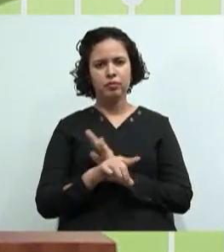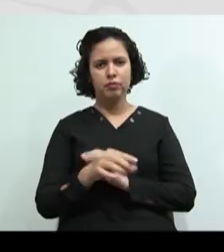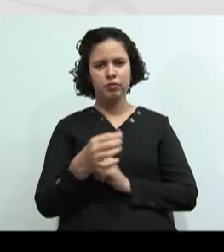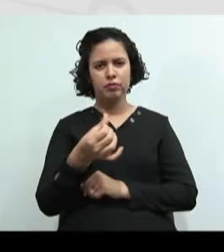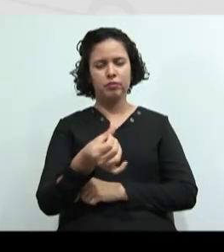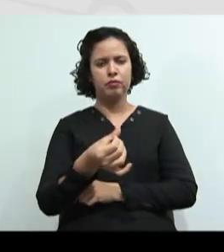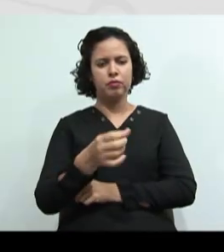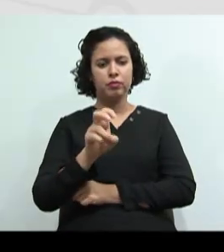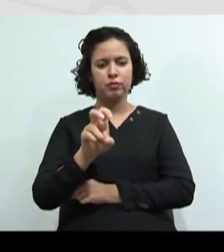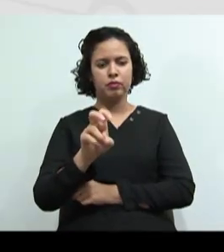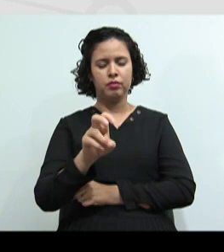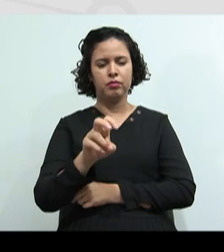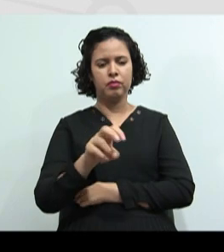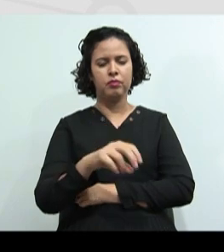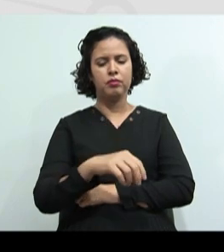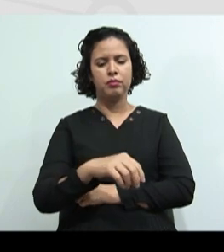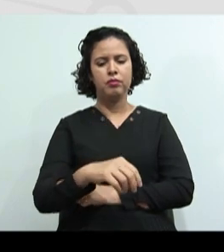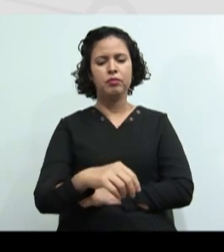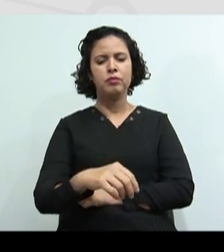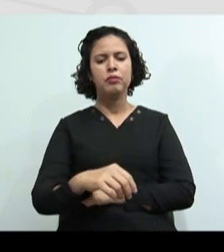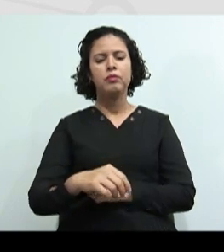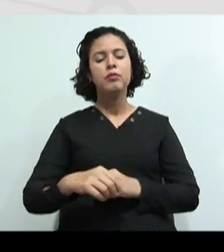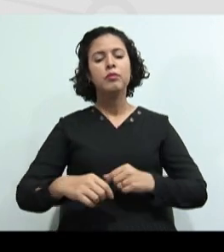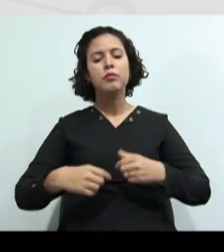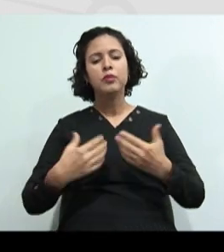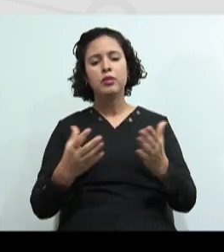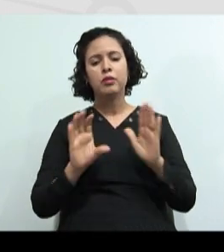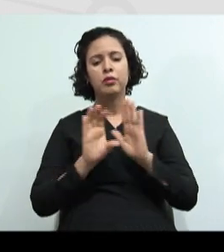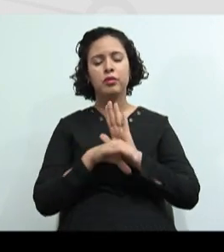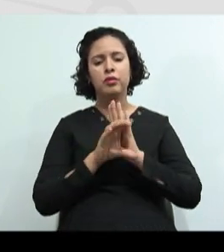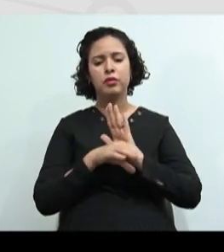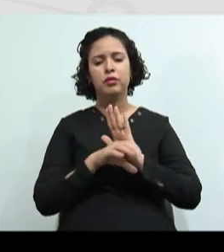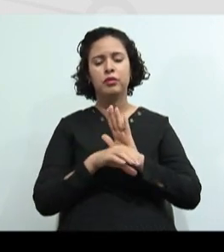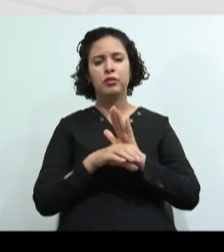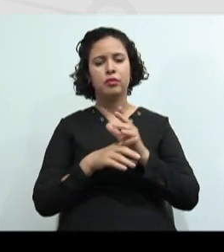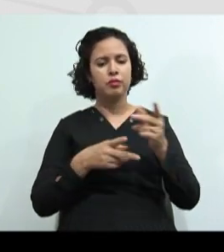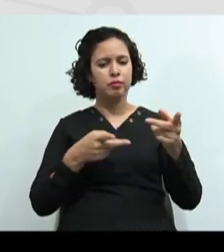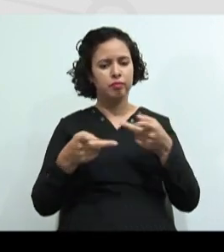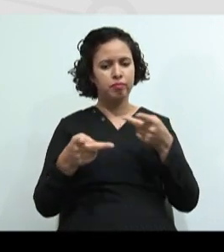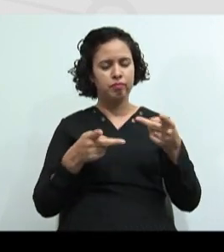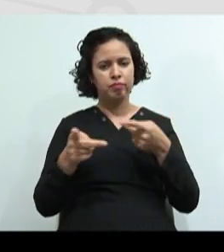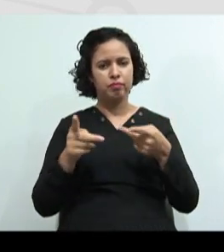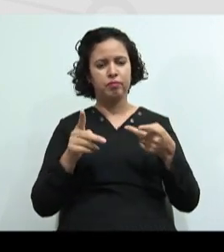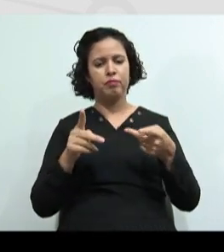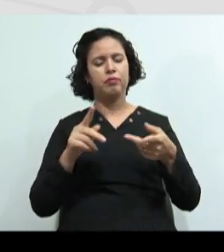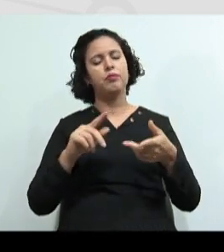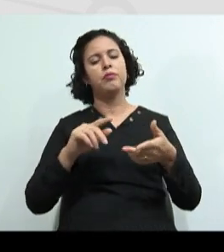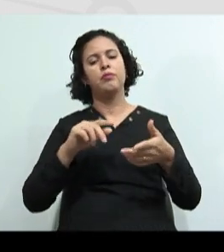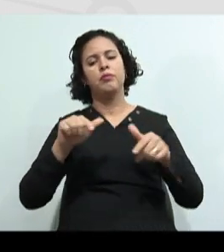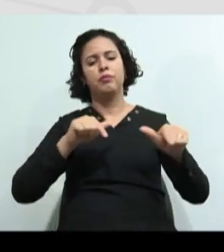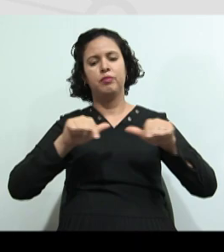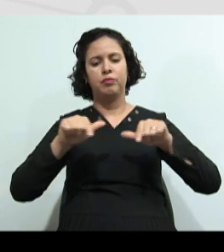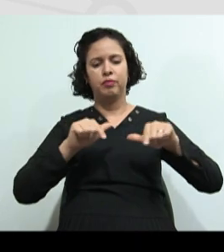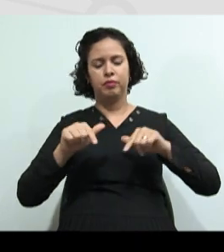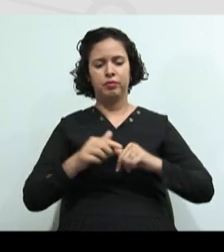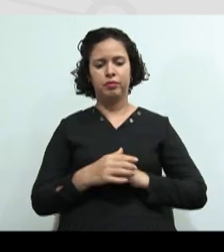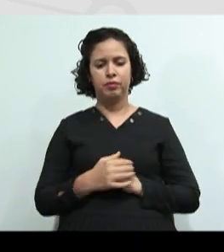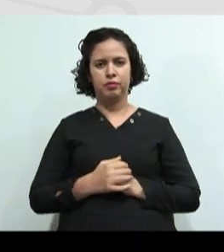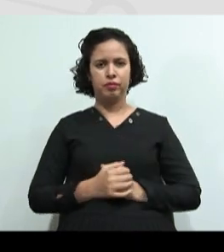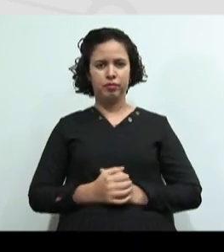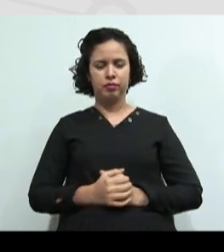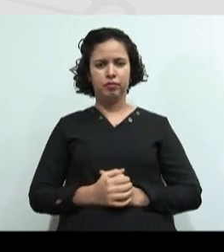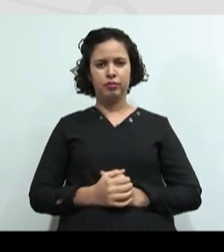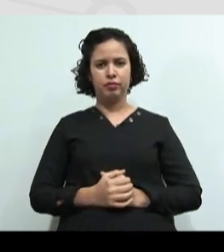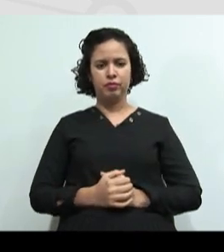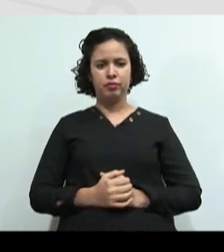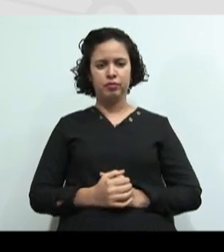tela. Conceitue plano de ação. Essa aqui foi uma questão subjetiva, professor Jorge. Teve alguém que mandou a resposta aí? Vamos lá, vamos ler a